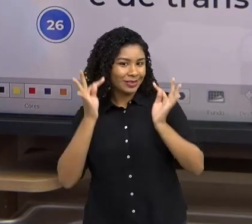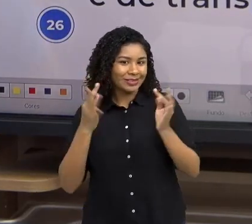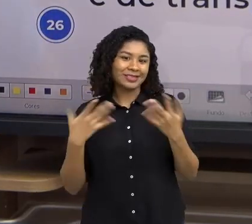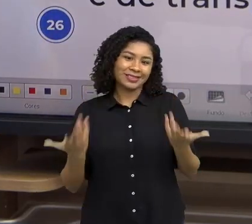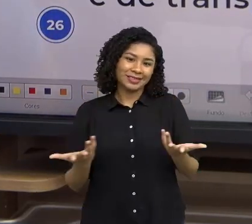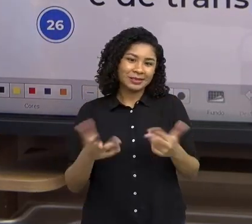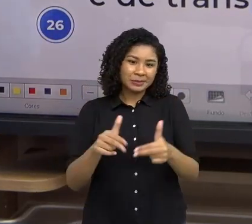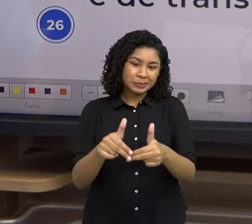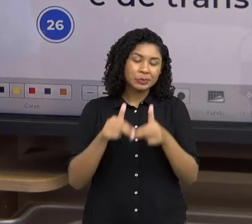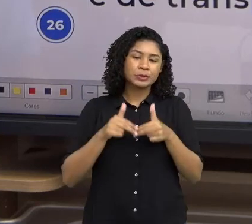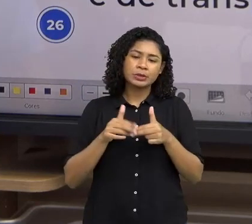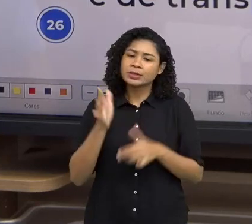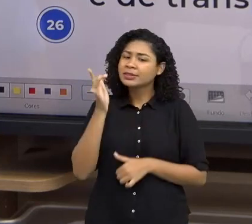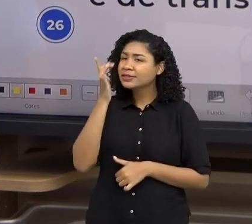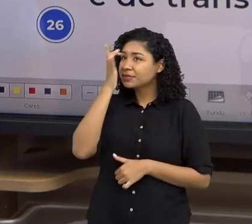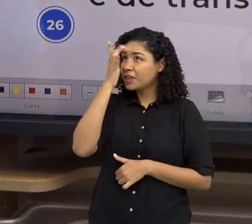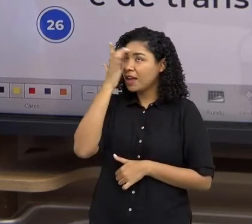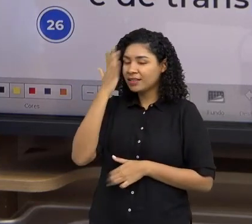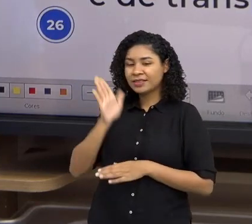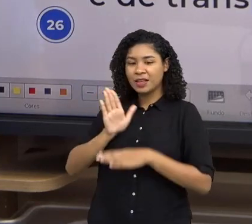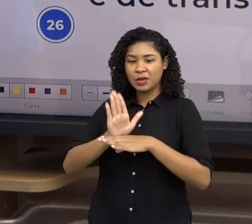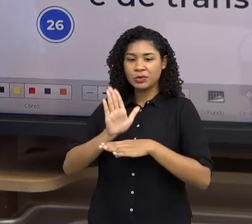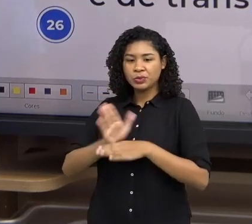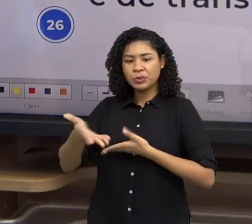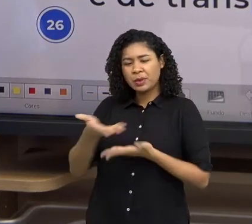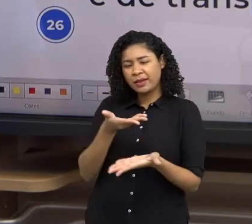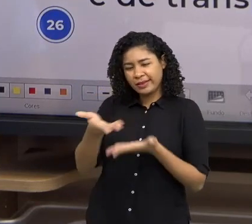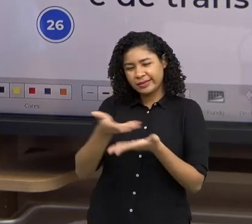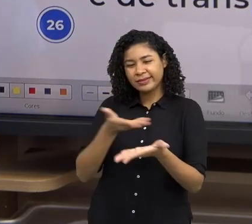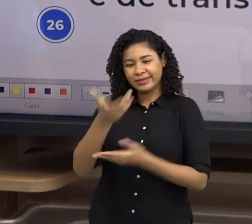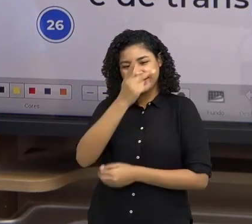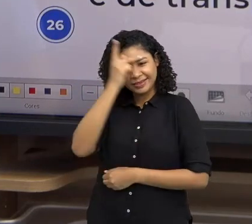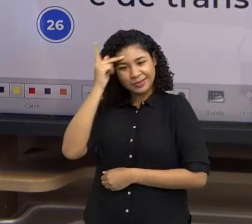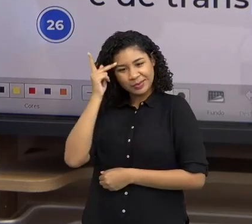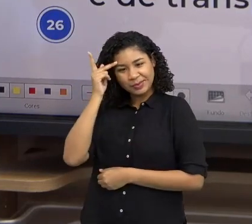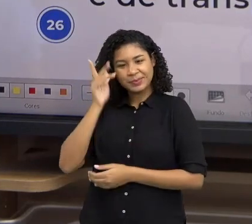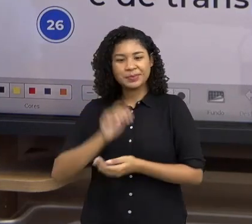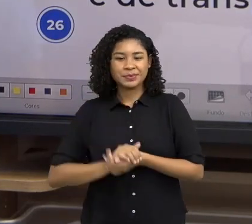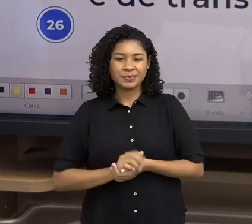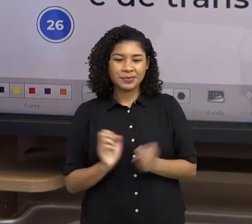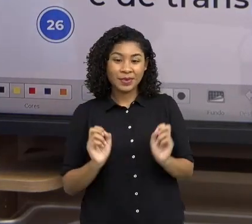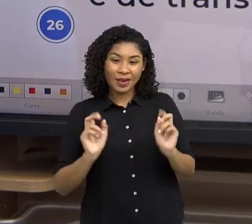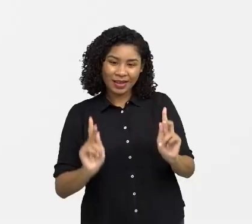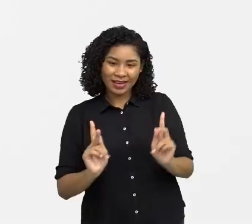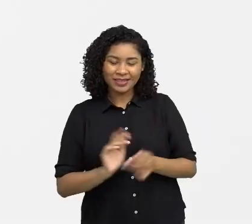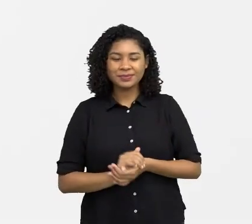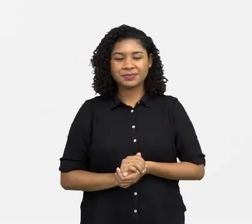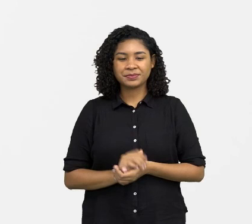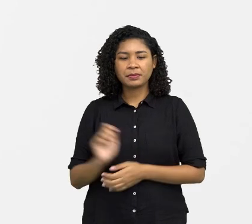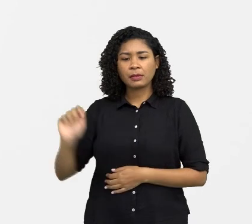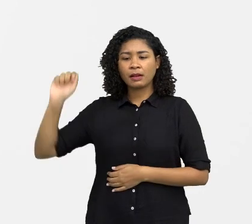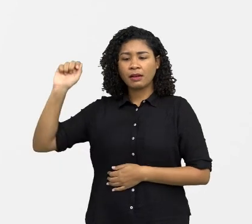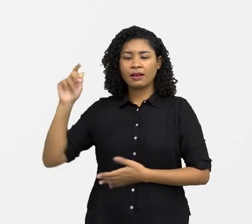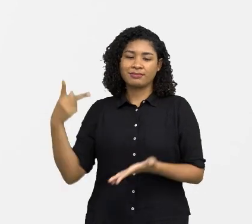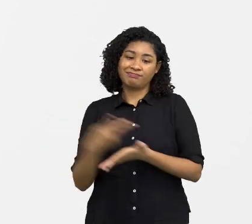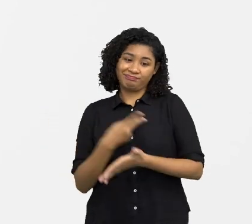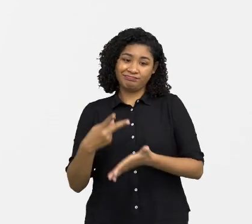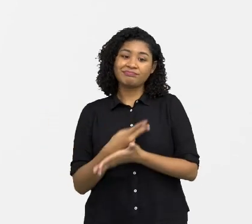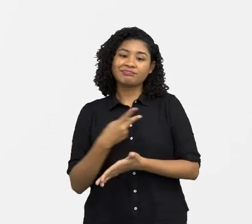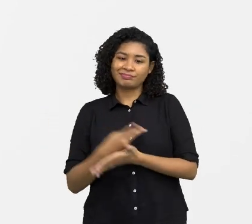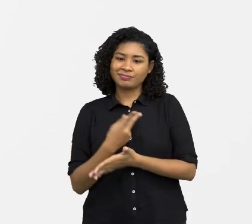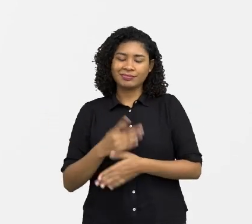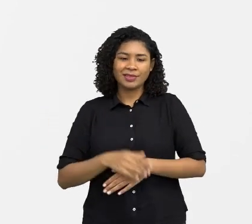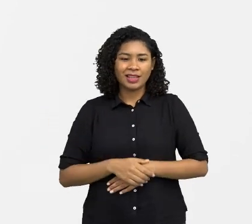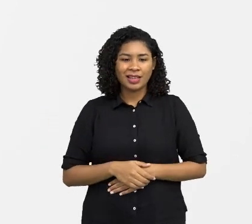é uma forma de facilitar a interação entre as pessoas, ok? A alternativa A, gente, ela está incorreta, né? Porque ela não